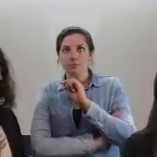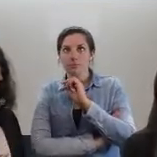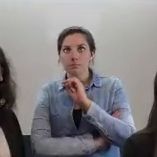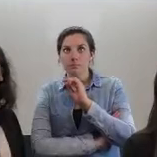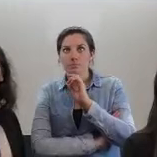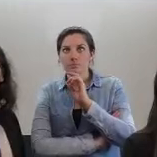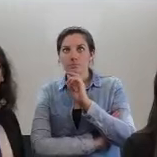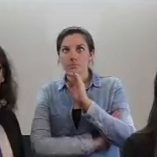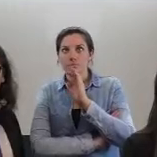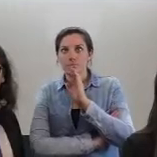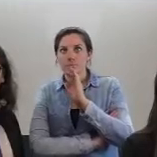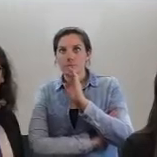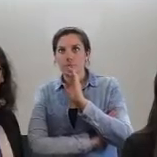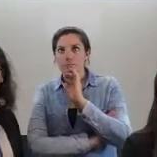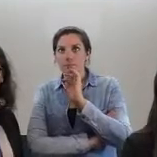para vocês